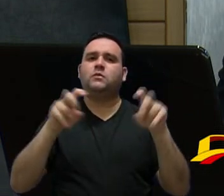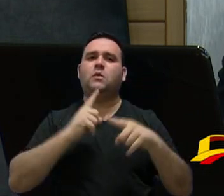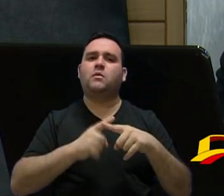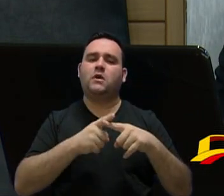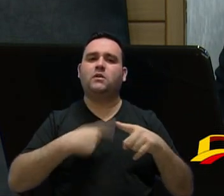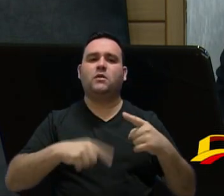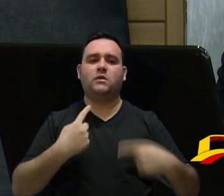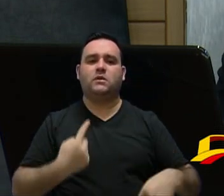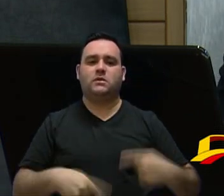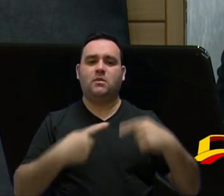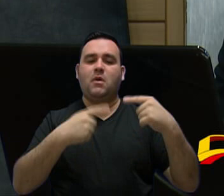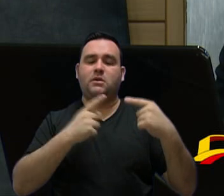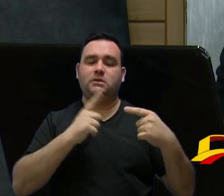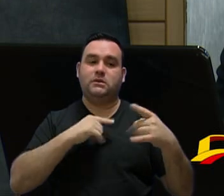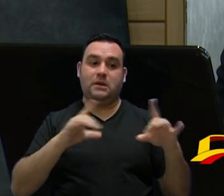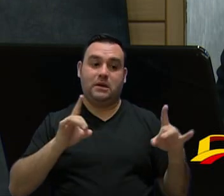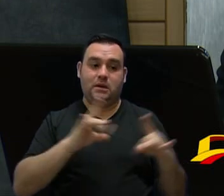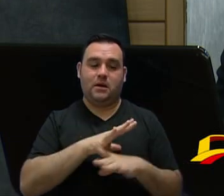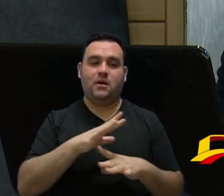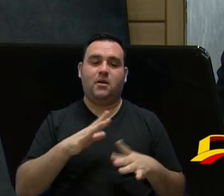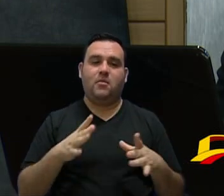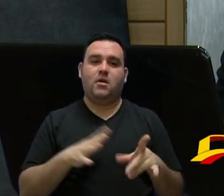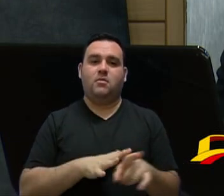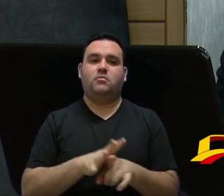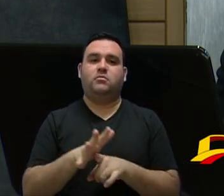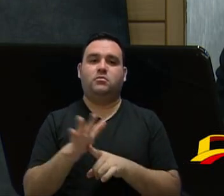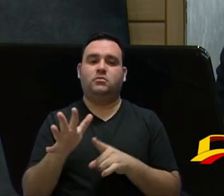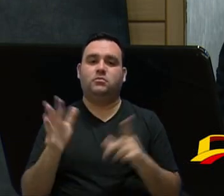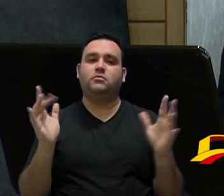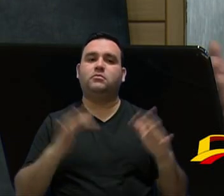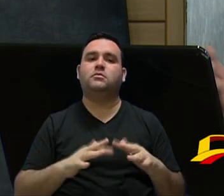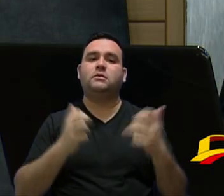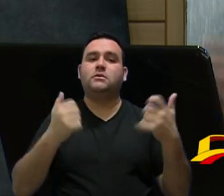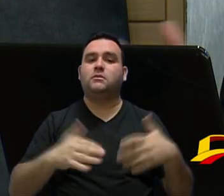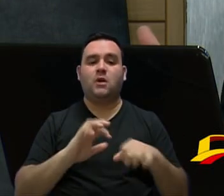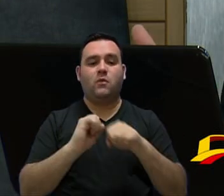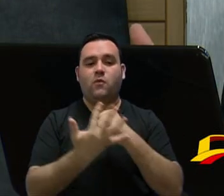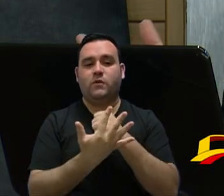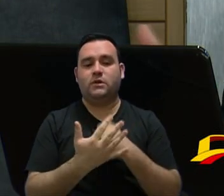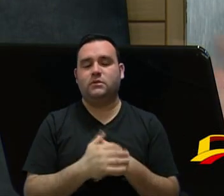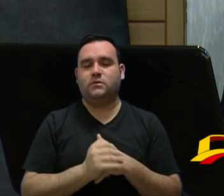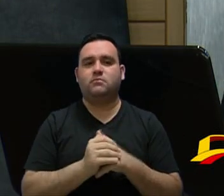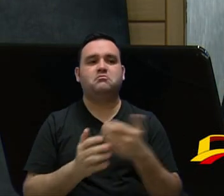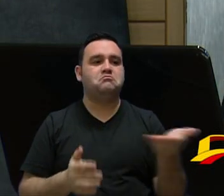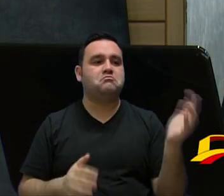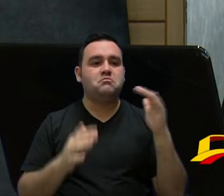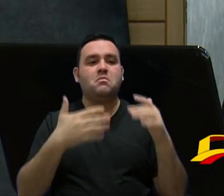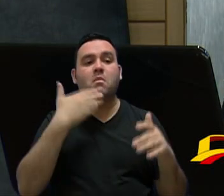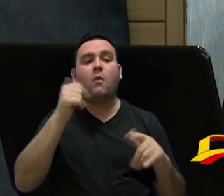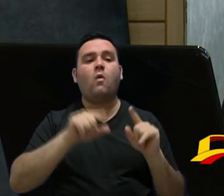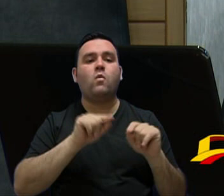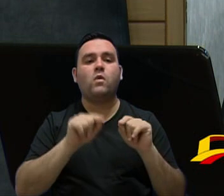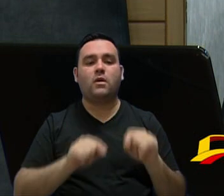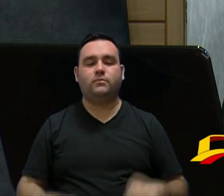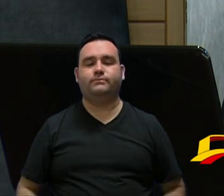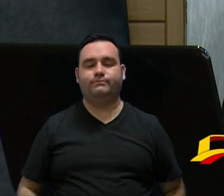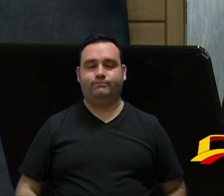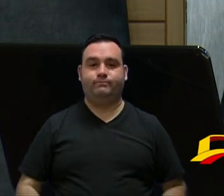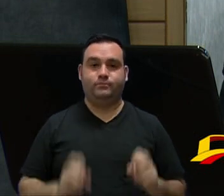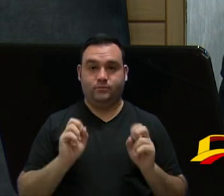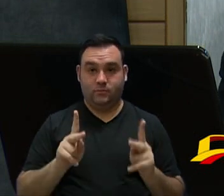tópico para nós debatermos então terminaríamos essa essa desse falando sobre o convívio que que vocês preferem